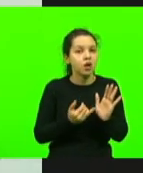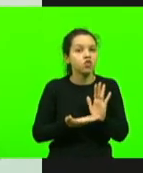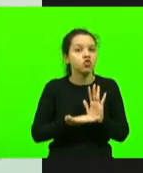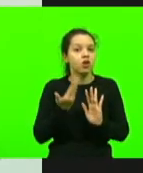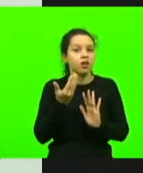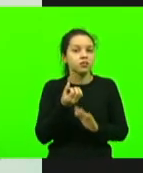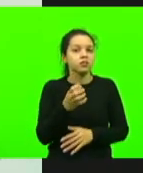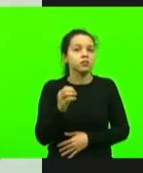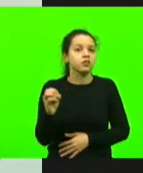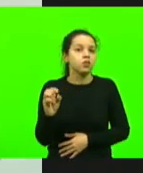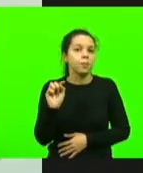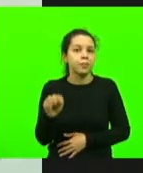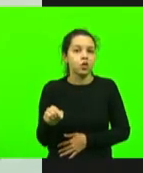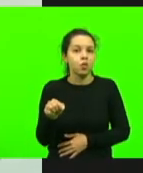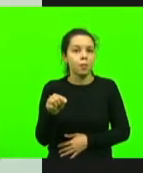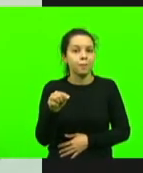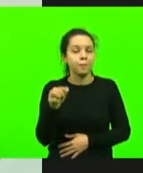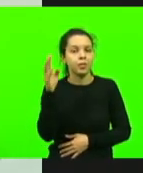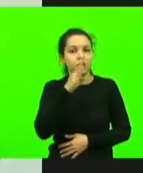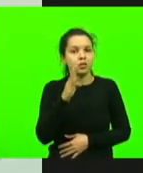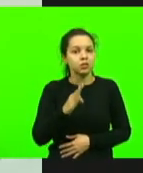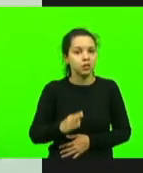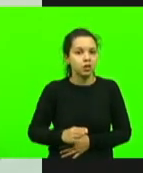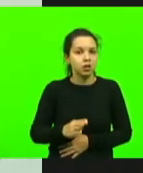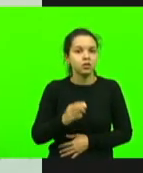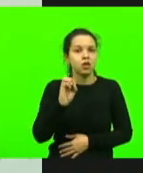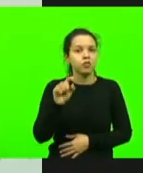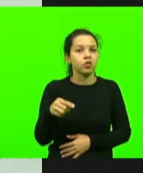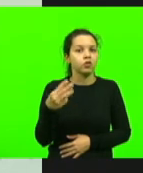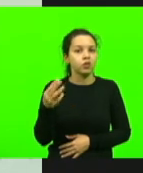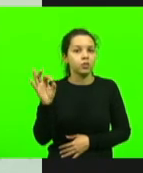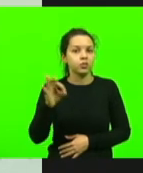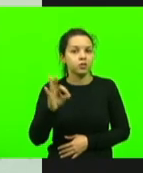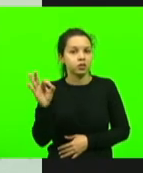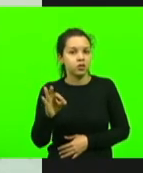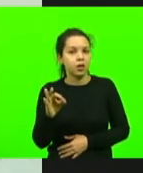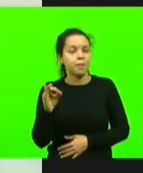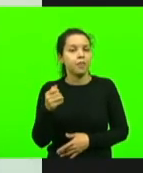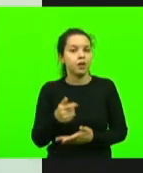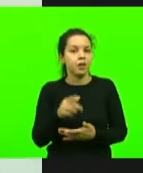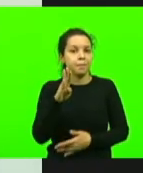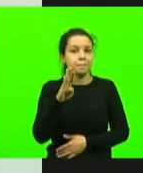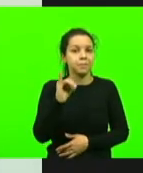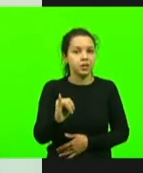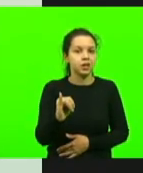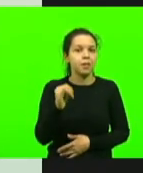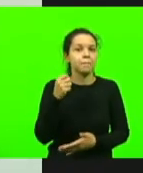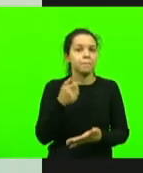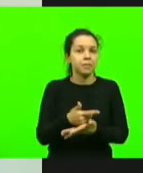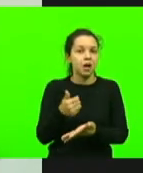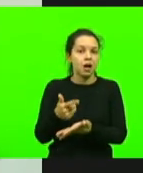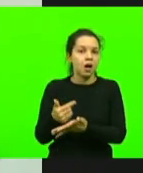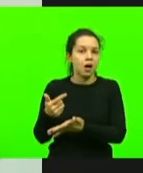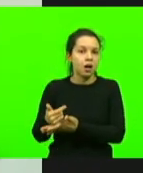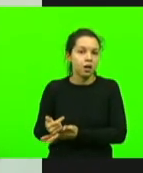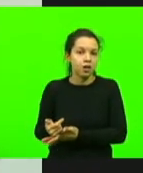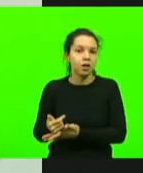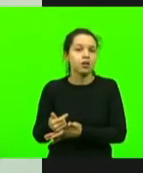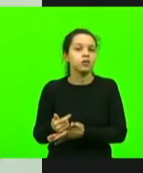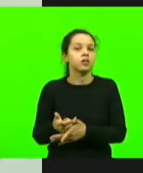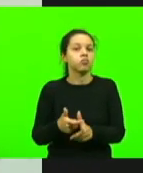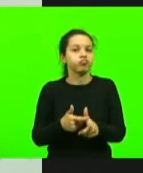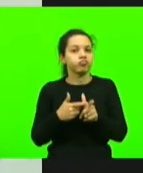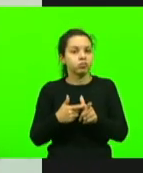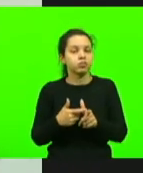que são significa 0,3 por cento da população pelo menos 300 bilhões por ano para pagar a conta das sequelas